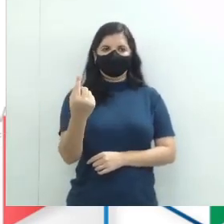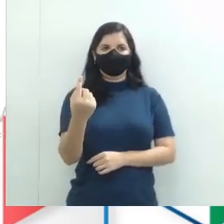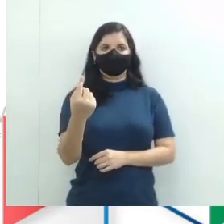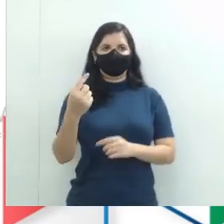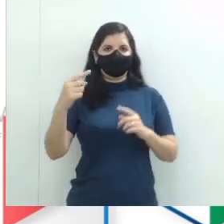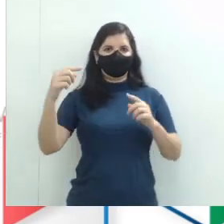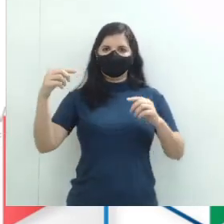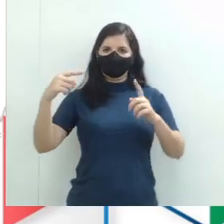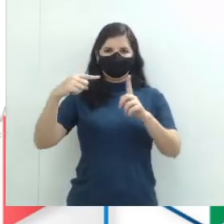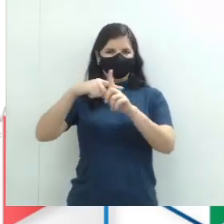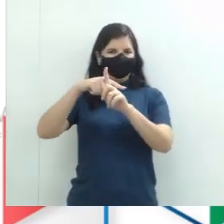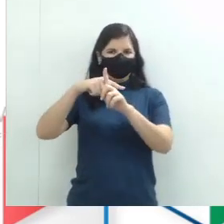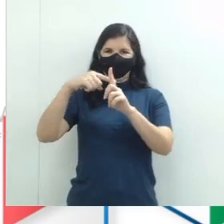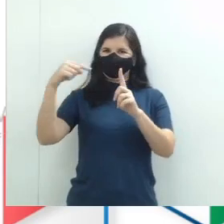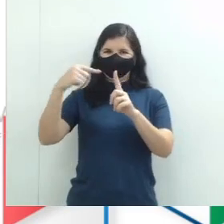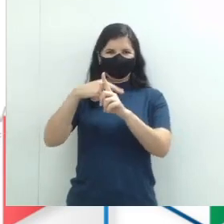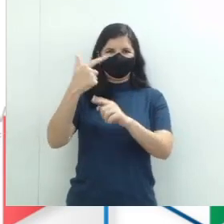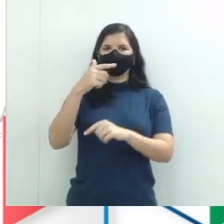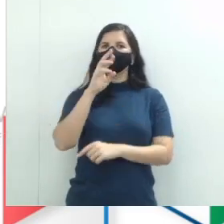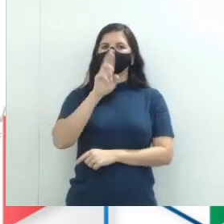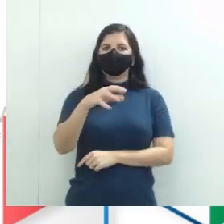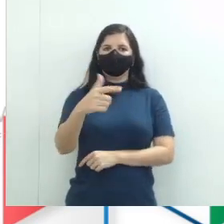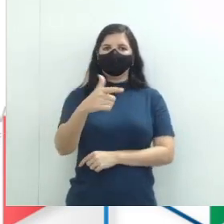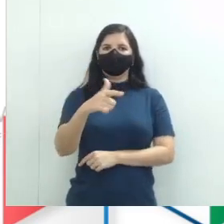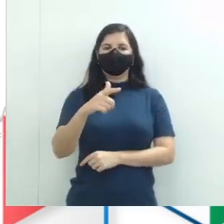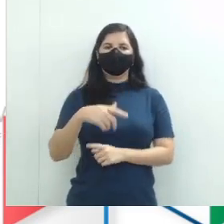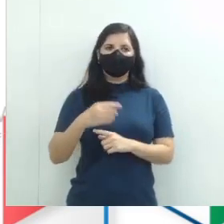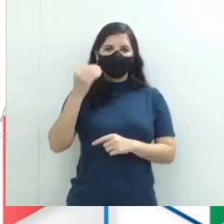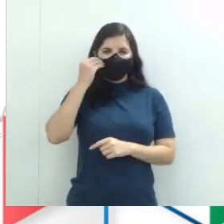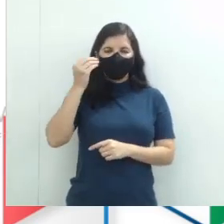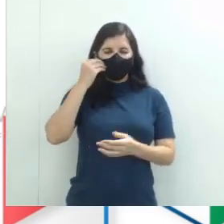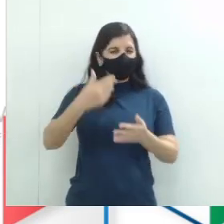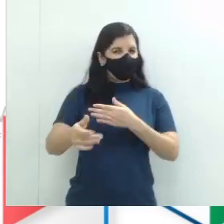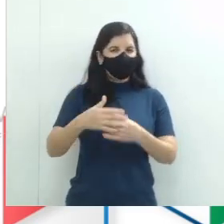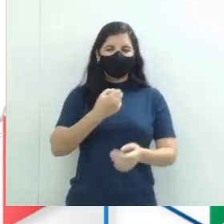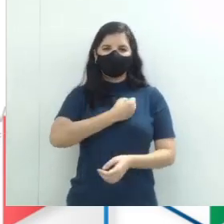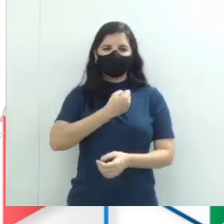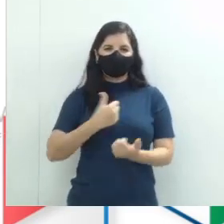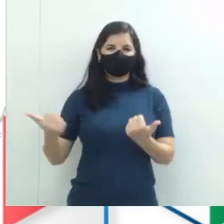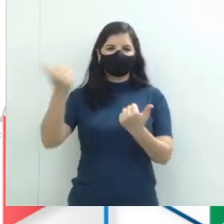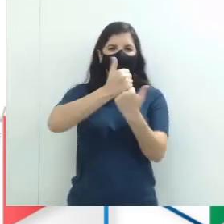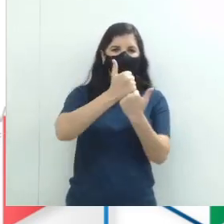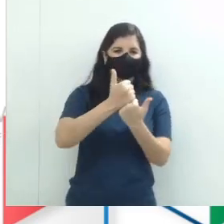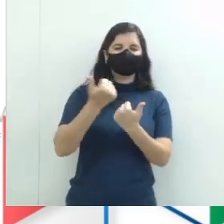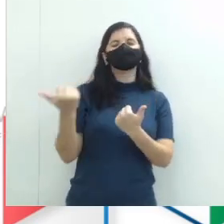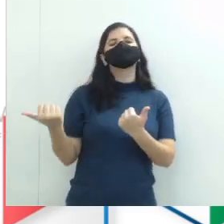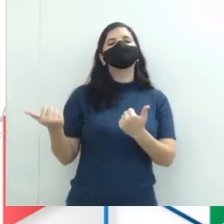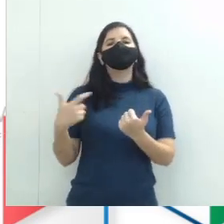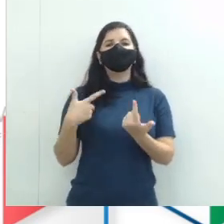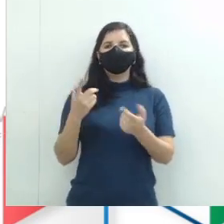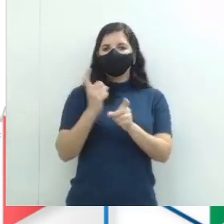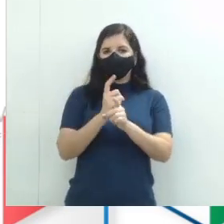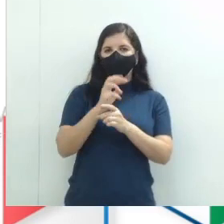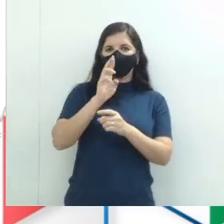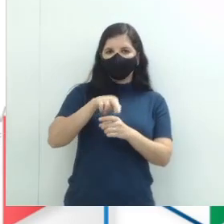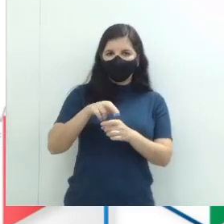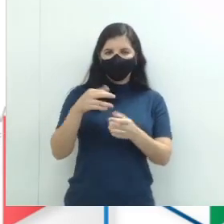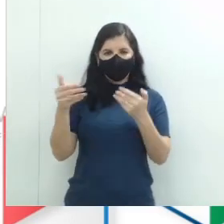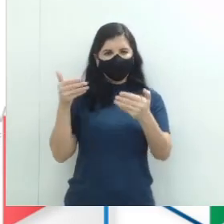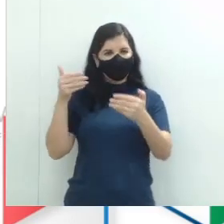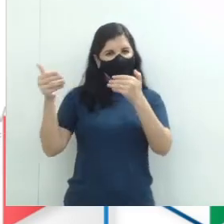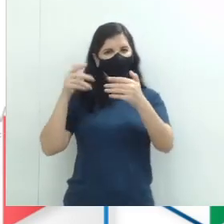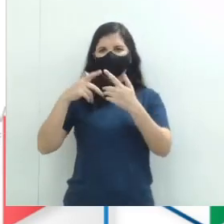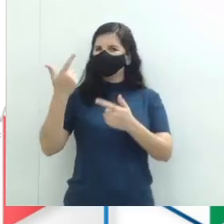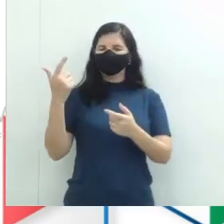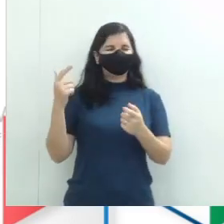Eles não se cruzam. Então não há solução. Você pode tentar qualquer número que encontre com as duas